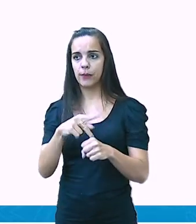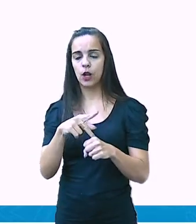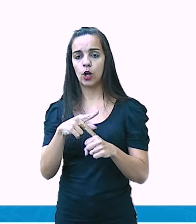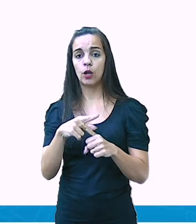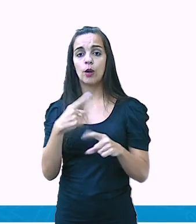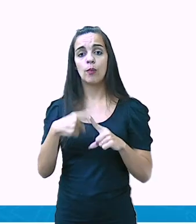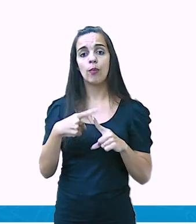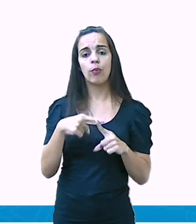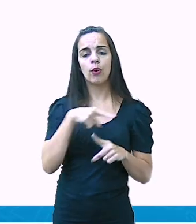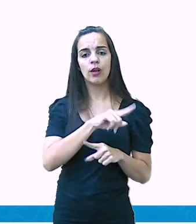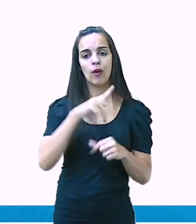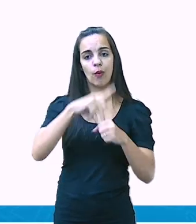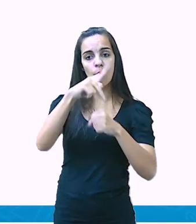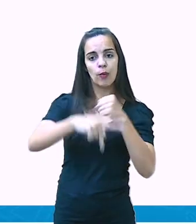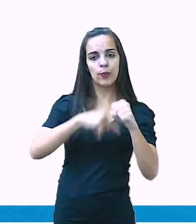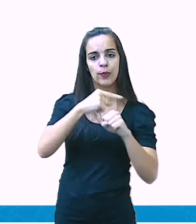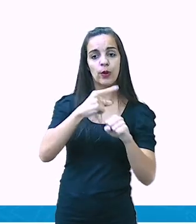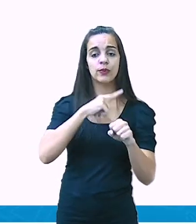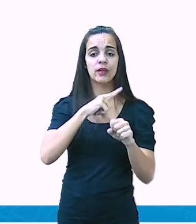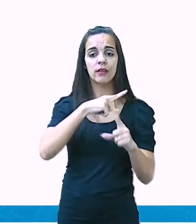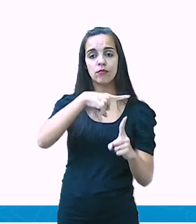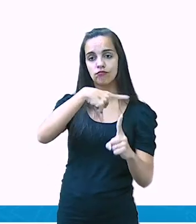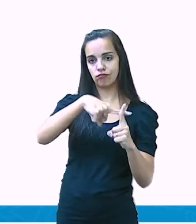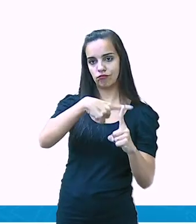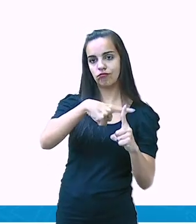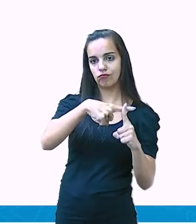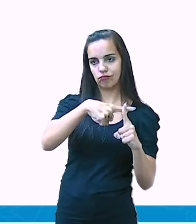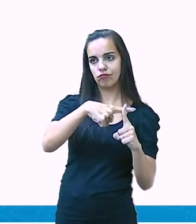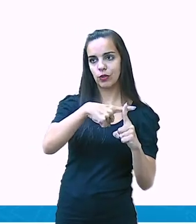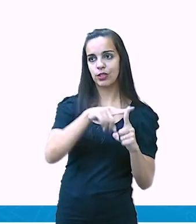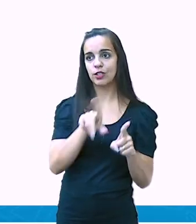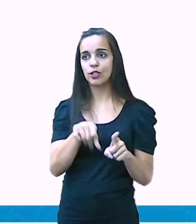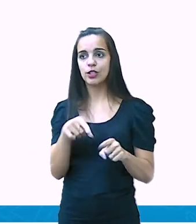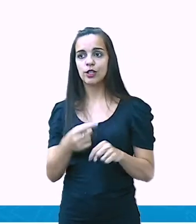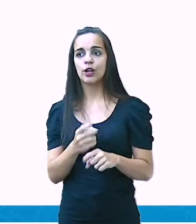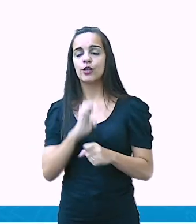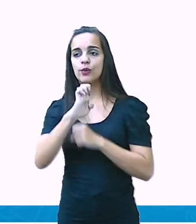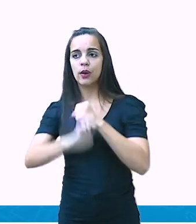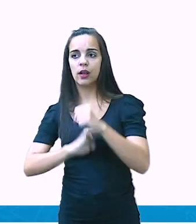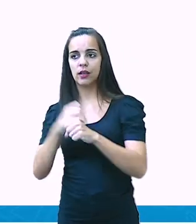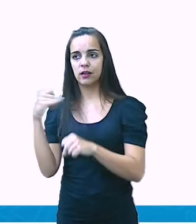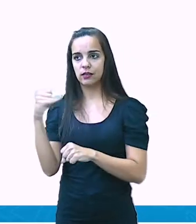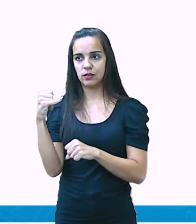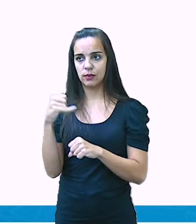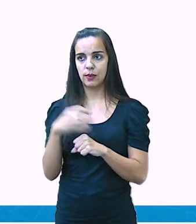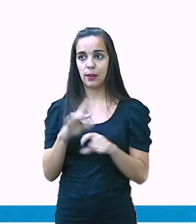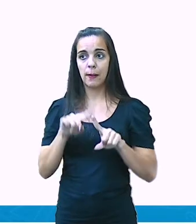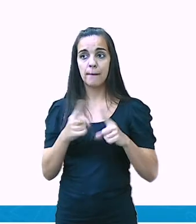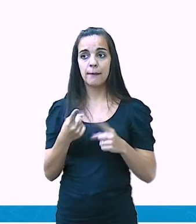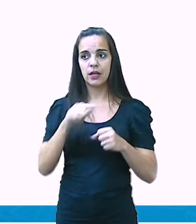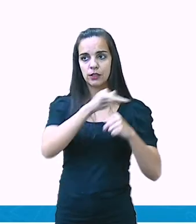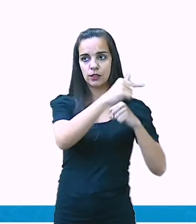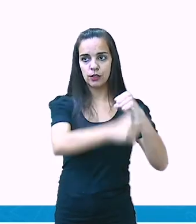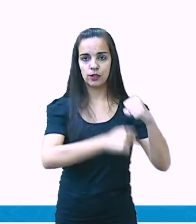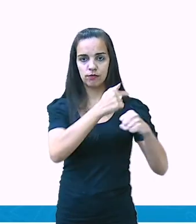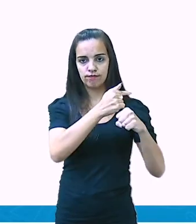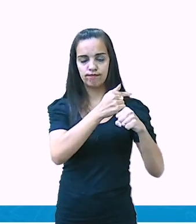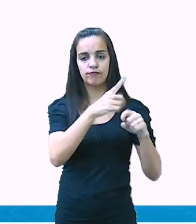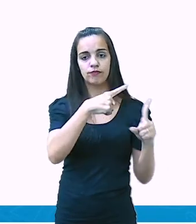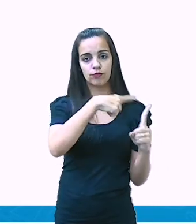elétrica positiva. O que vai acontecer? Nós teremos um átomo